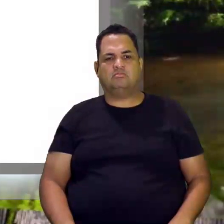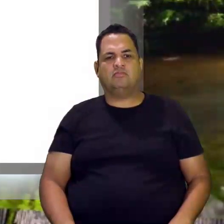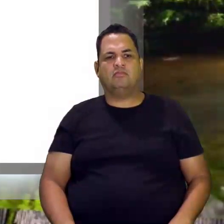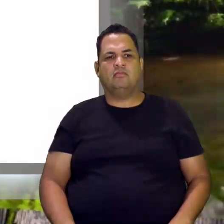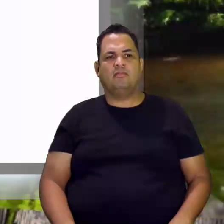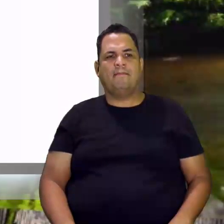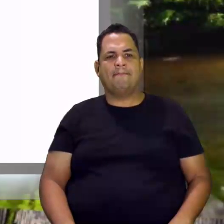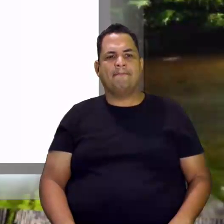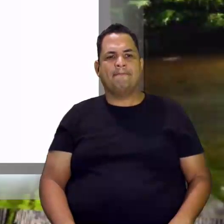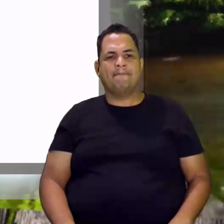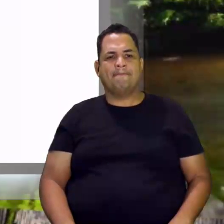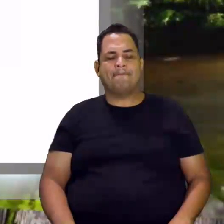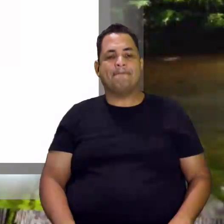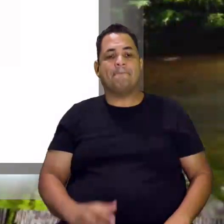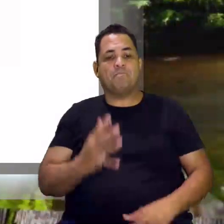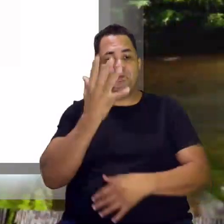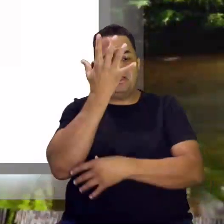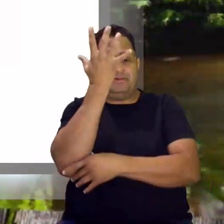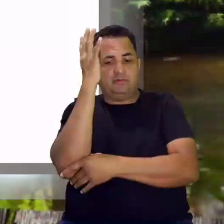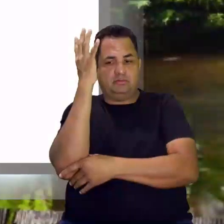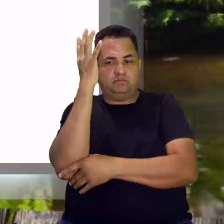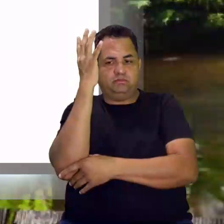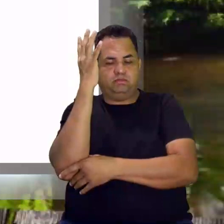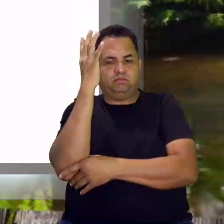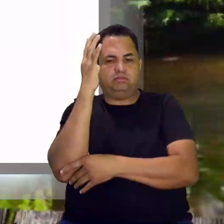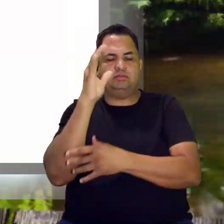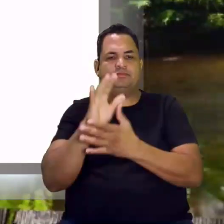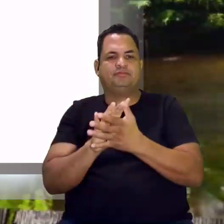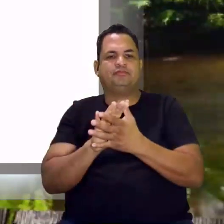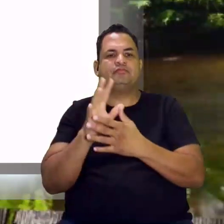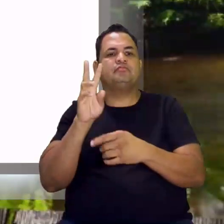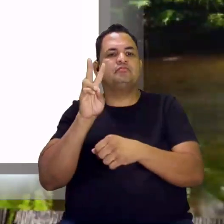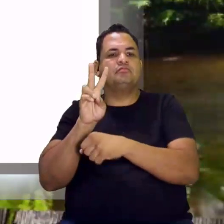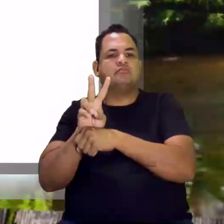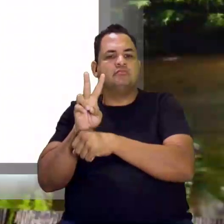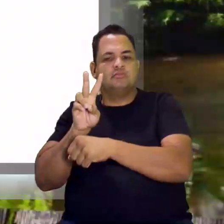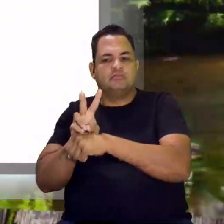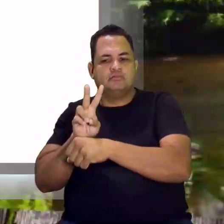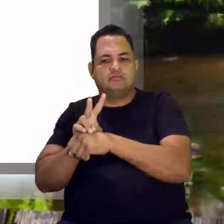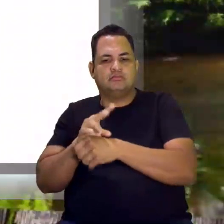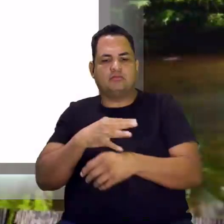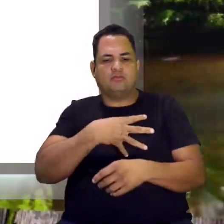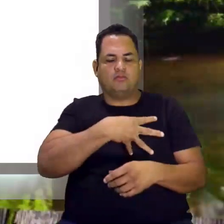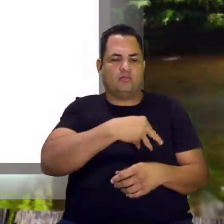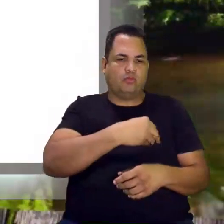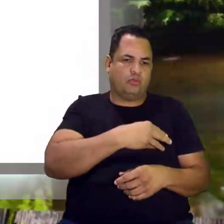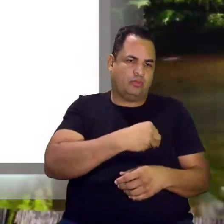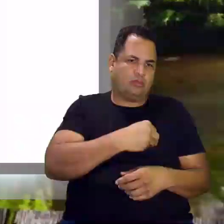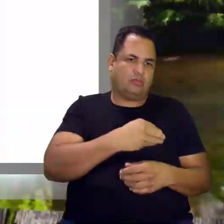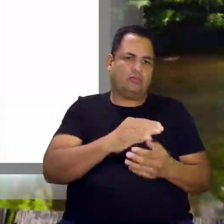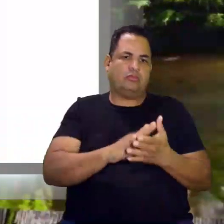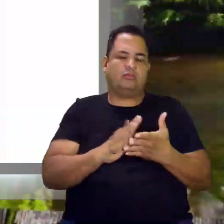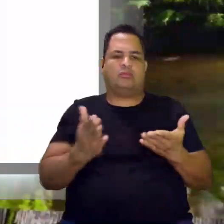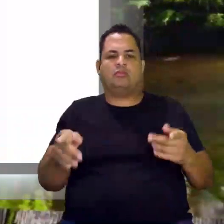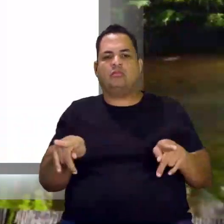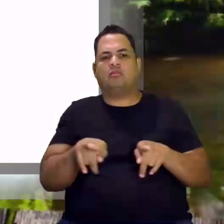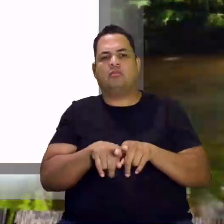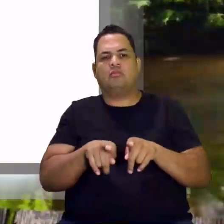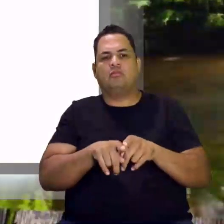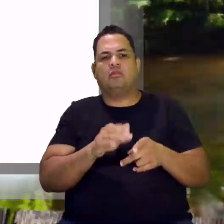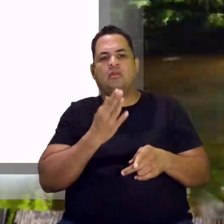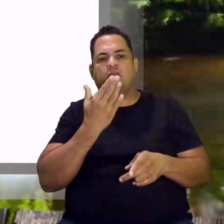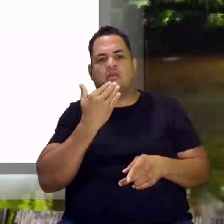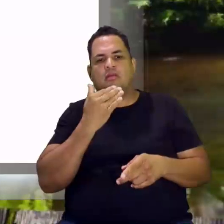árvores, de pé ainda, elas são abrigos para mamíferos, são